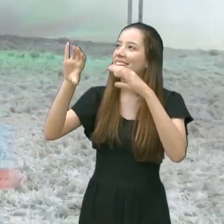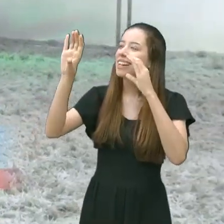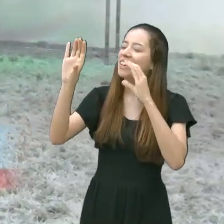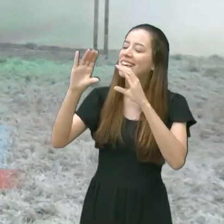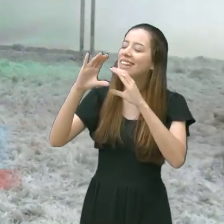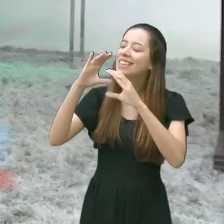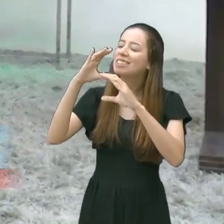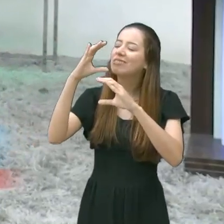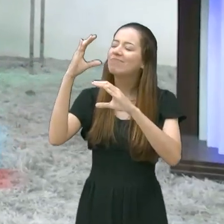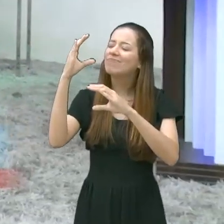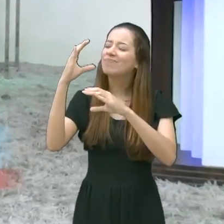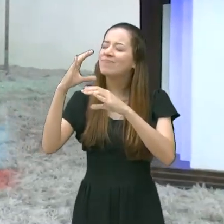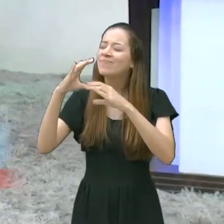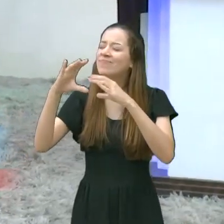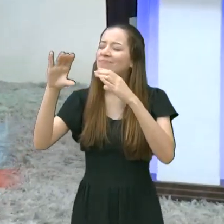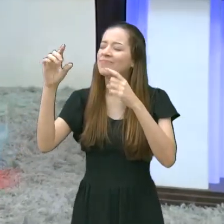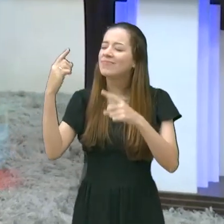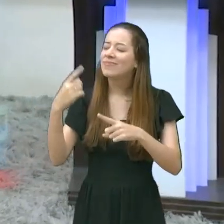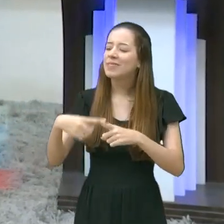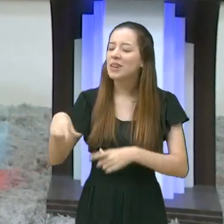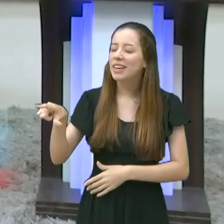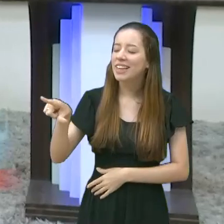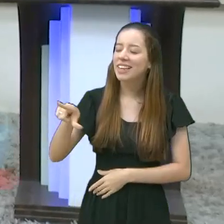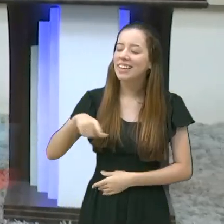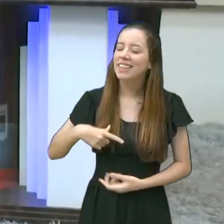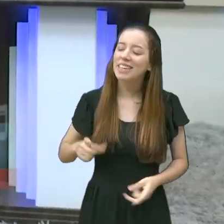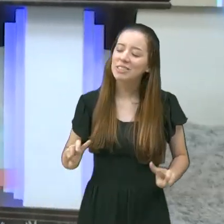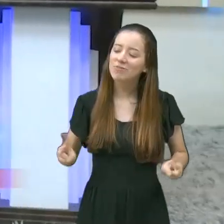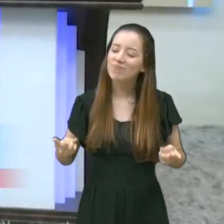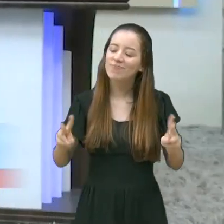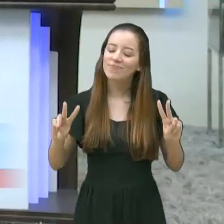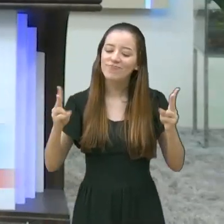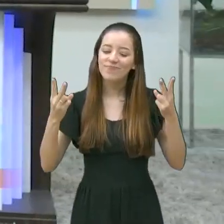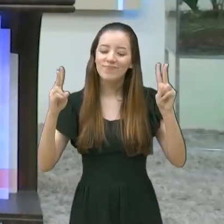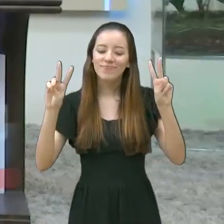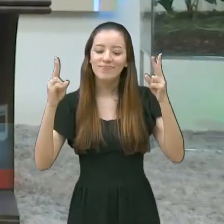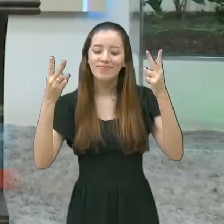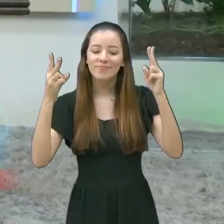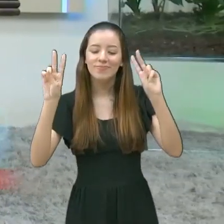cantar o hino da vitória.